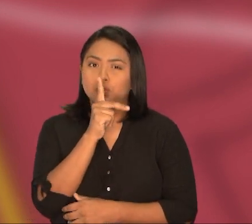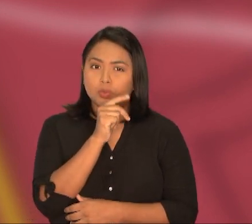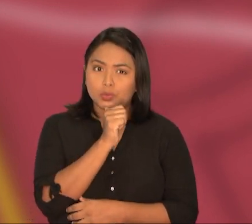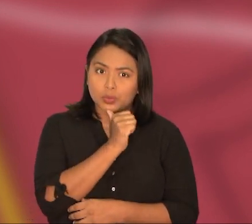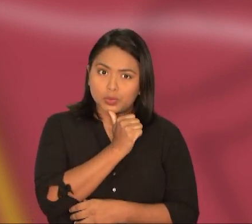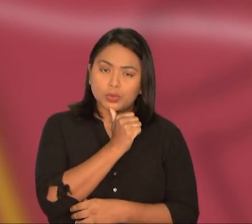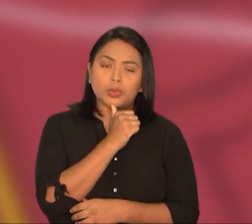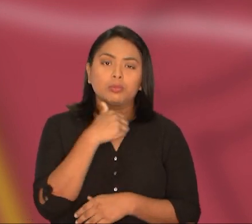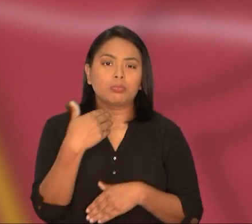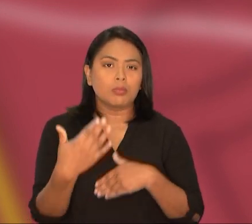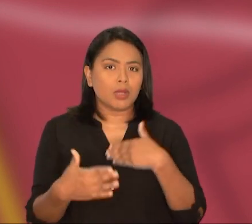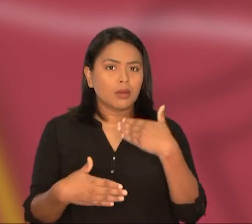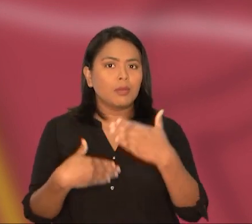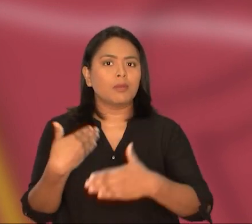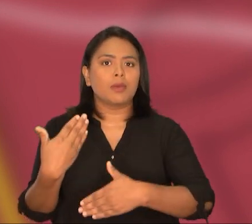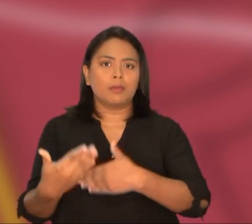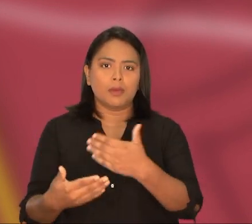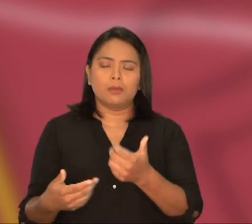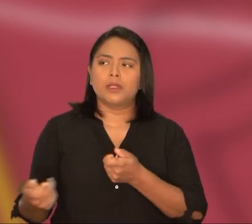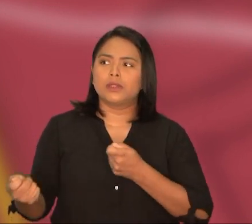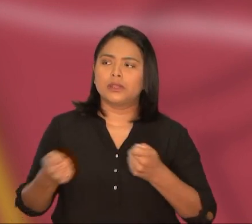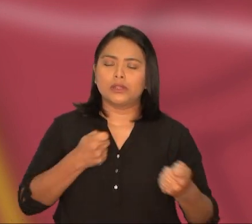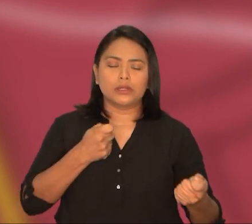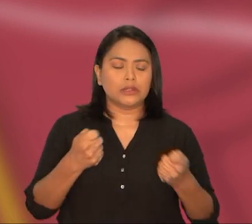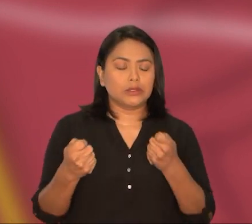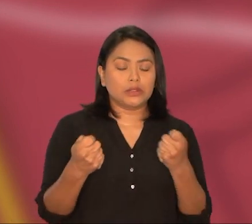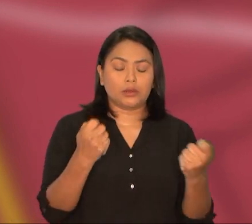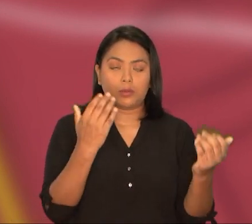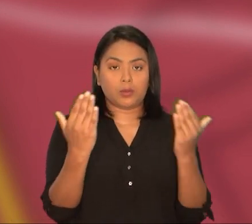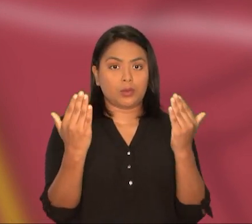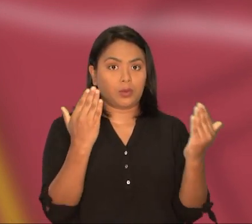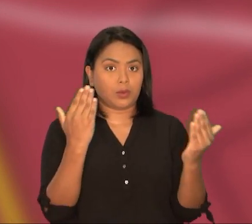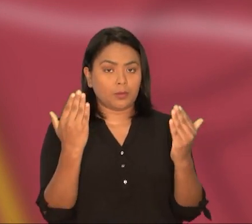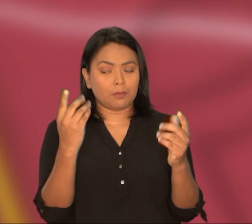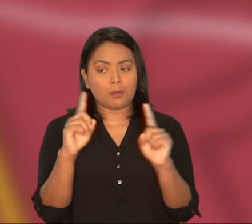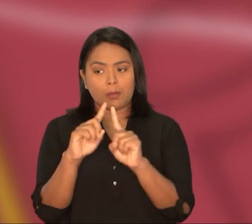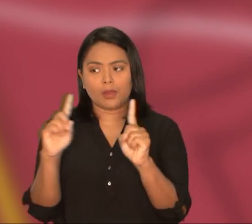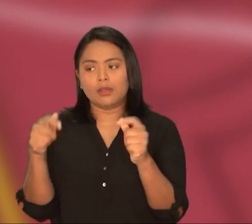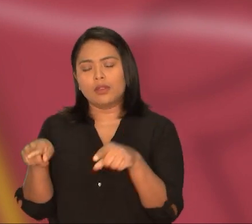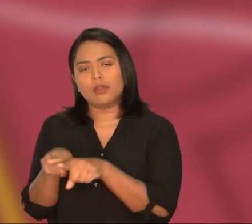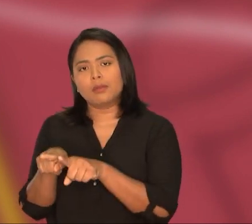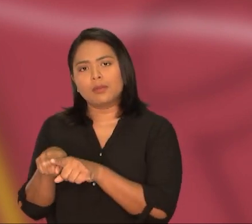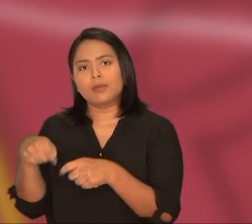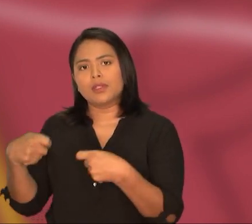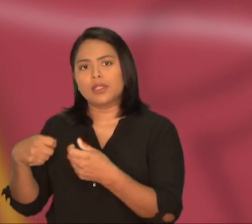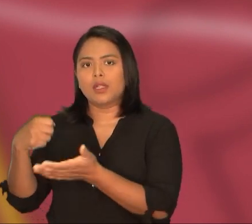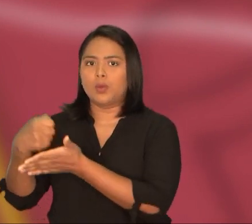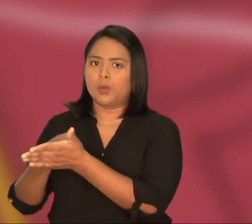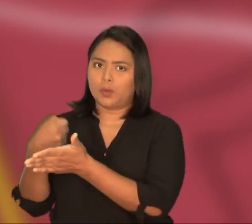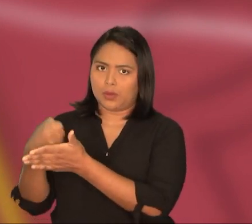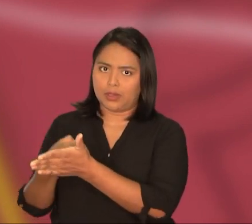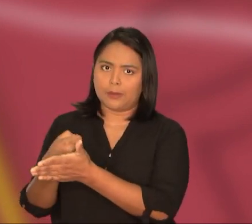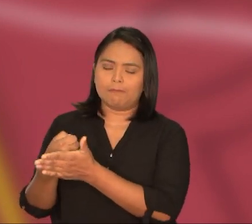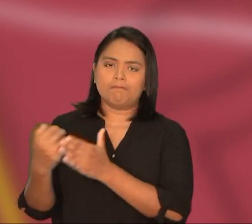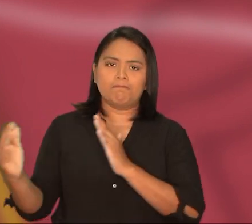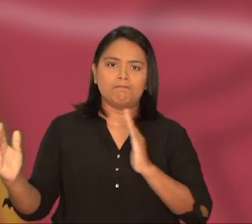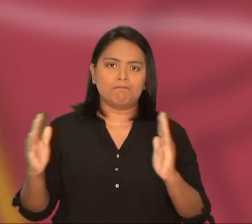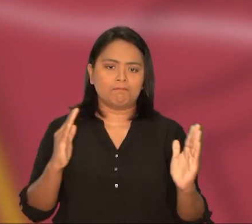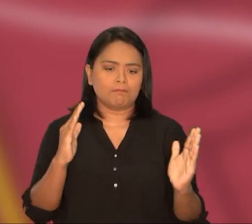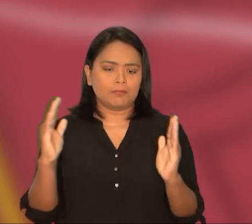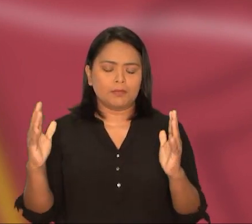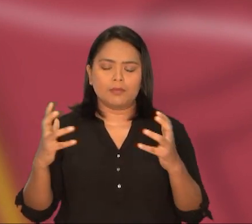difícil. Ela teve de gerenciar as emoções sem parar de lutar. Nessa jornada, ela se